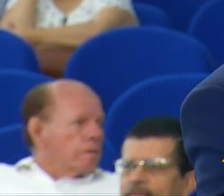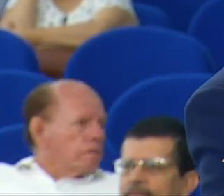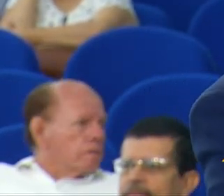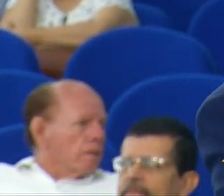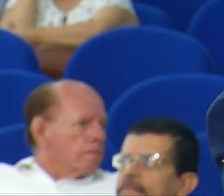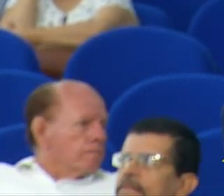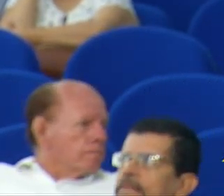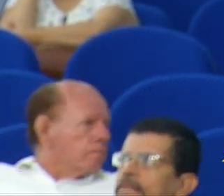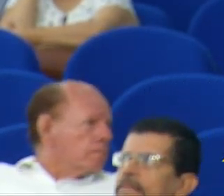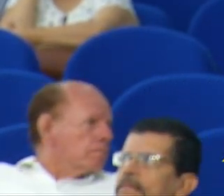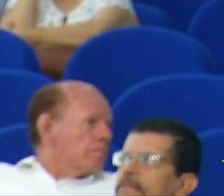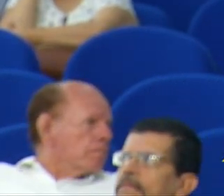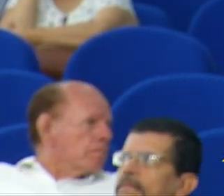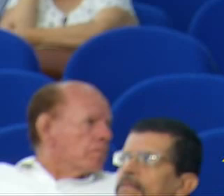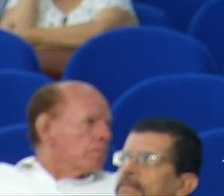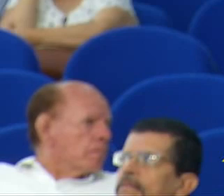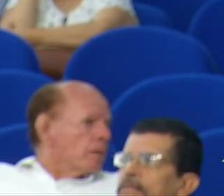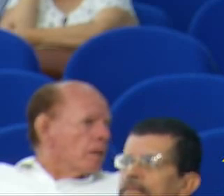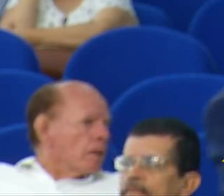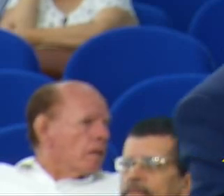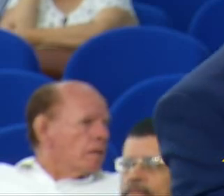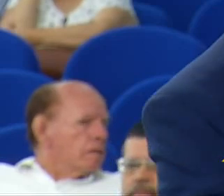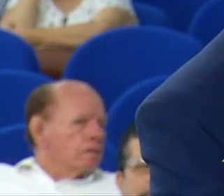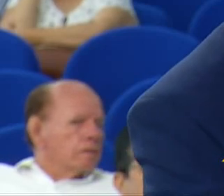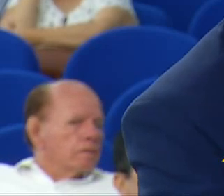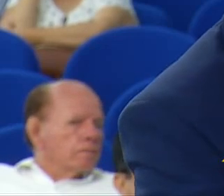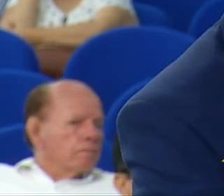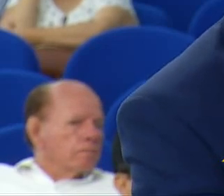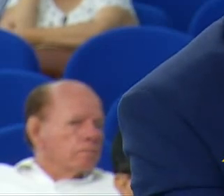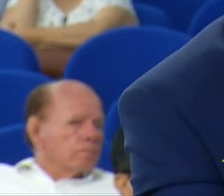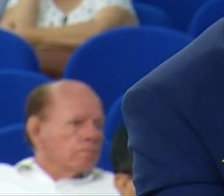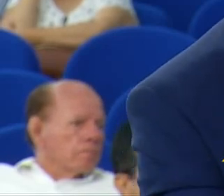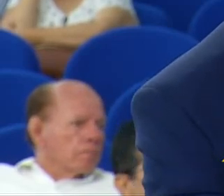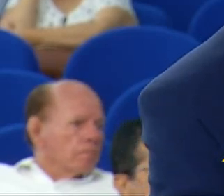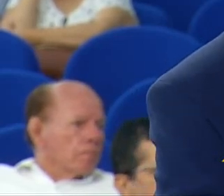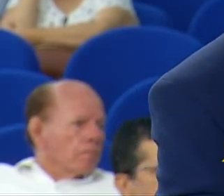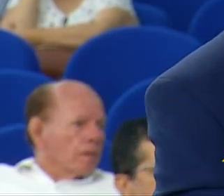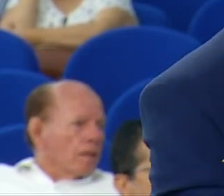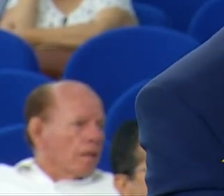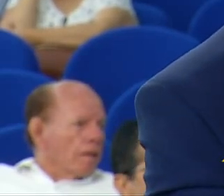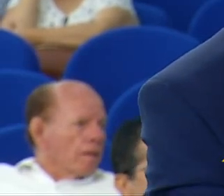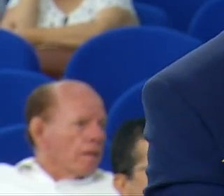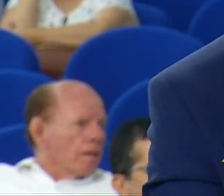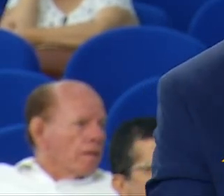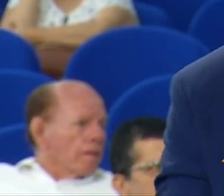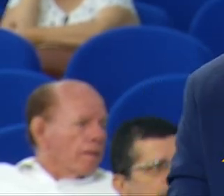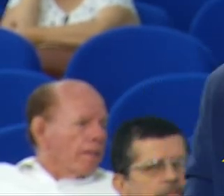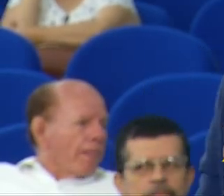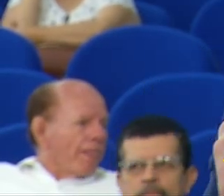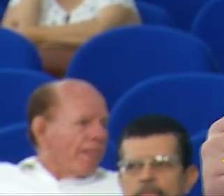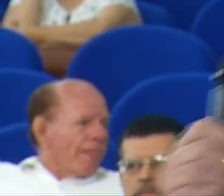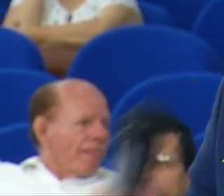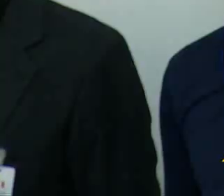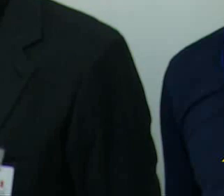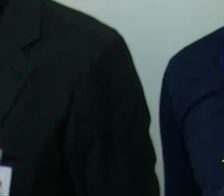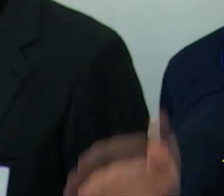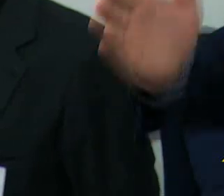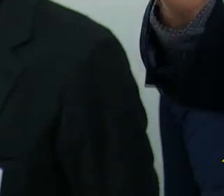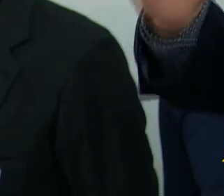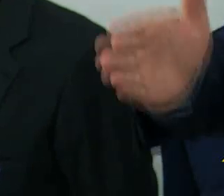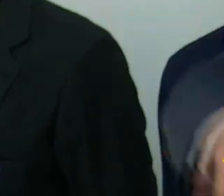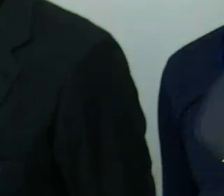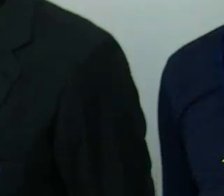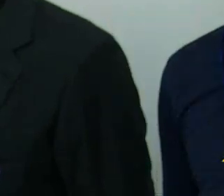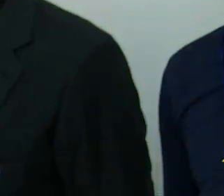uma obrigação nossa, da condição dela estar aqui. Isso, então nós perfeito. Estamos dando essa condição. Eu sou a favor do seu projeto e voto a favor, Pérez, que se conta com o meu apoio. Obrigado.